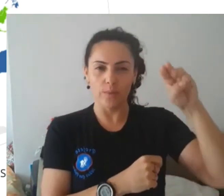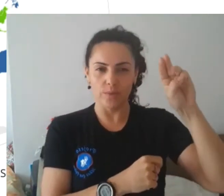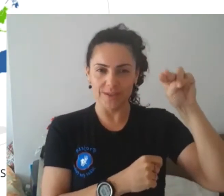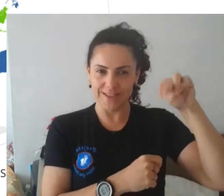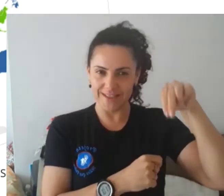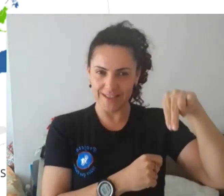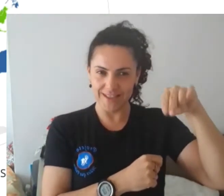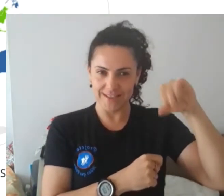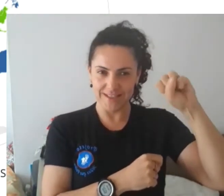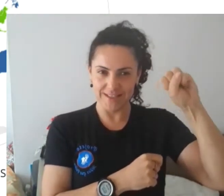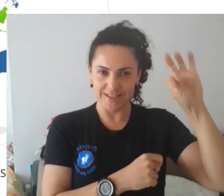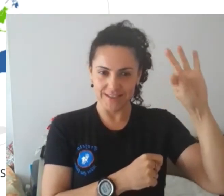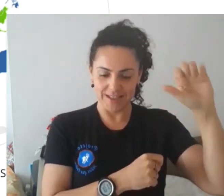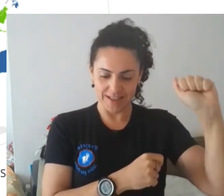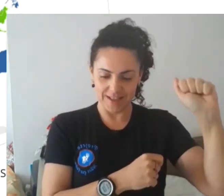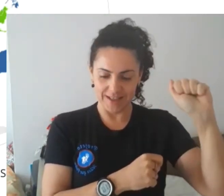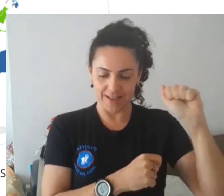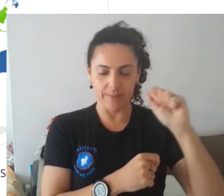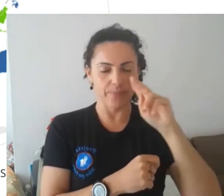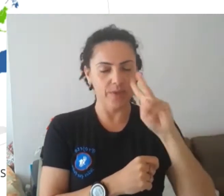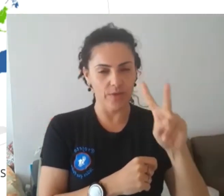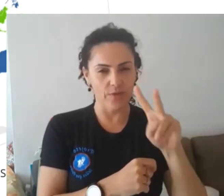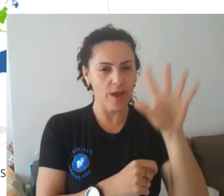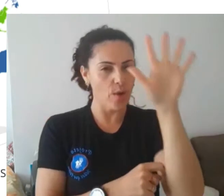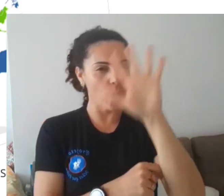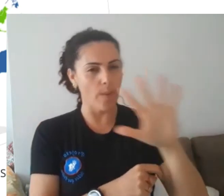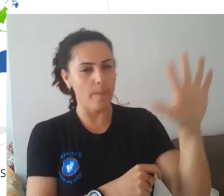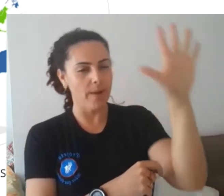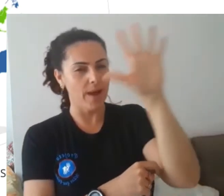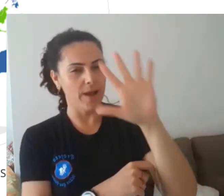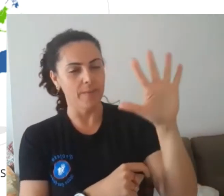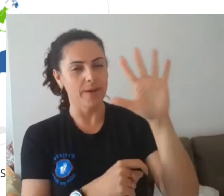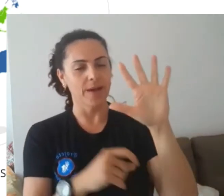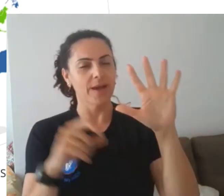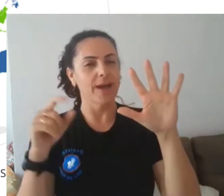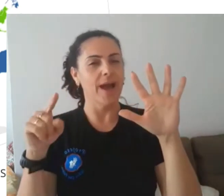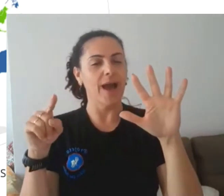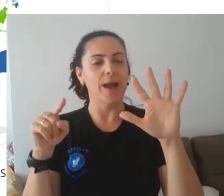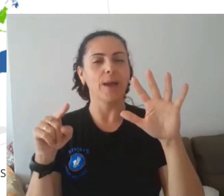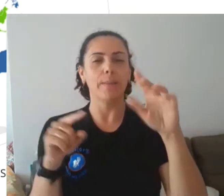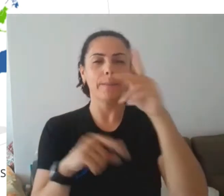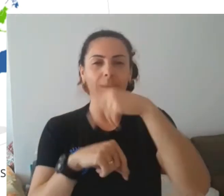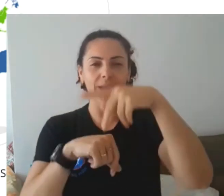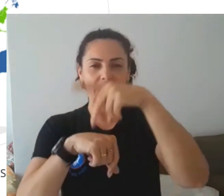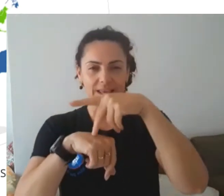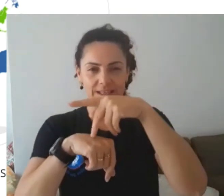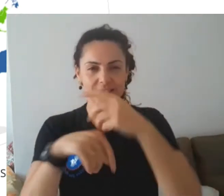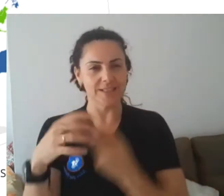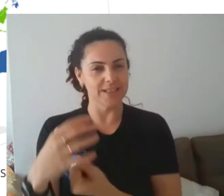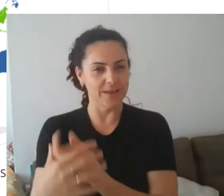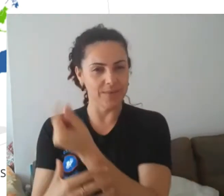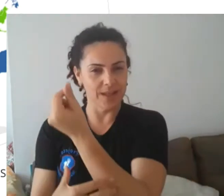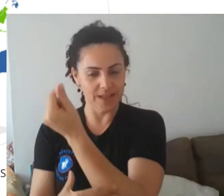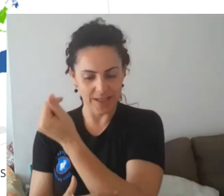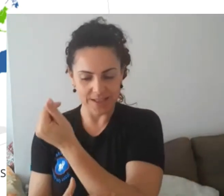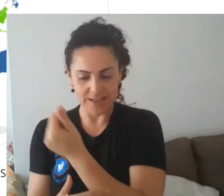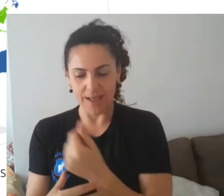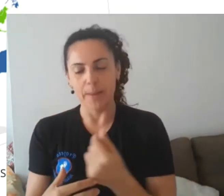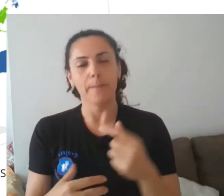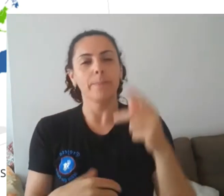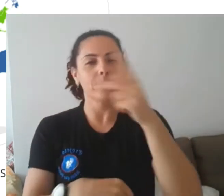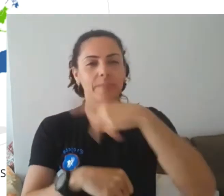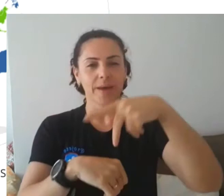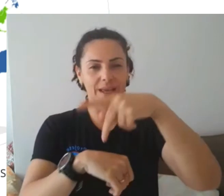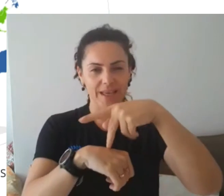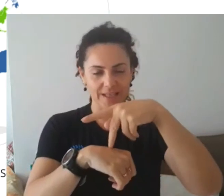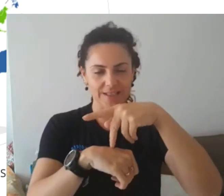olhadinha agora, né, nesse mapa onde a gente tem aí os países que se tornaram capitalistas, socialistas ou países também que não